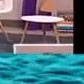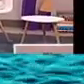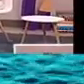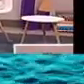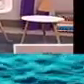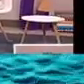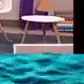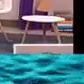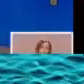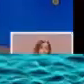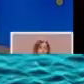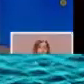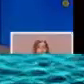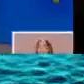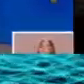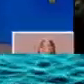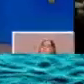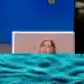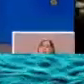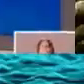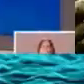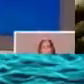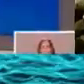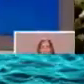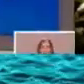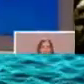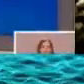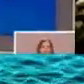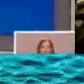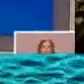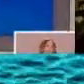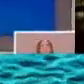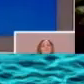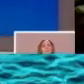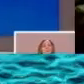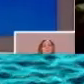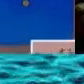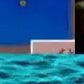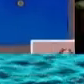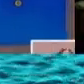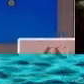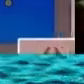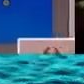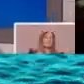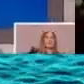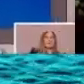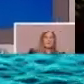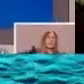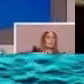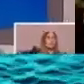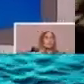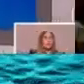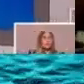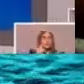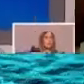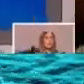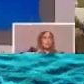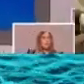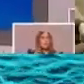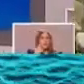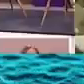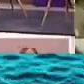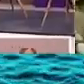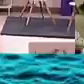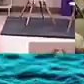foi longa, dura, concentrada. Depois, eu, de tanto passear no Palácio de Belém, passei a conhecer todos os cantos do Palácio de Belém. Todos. A